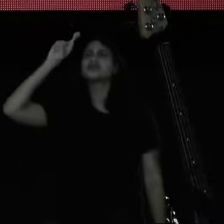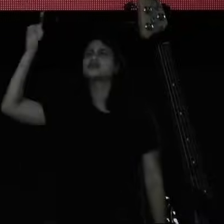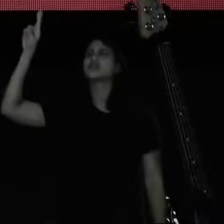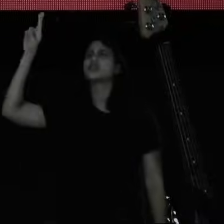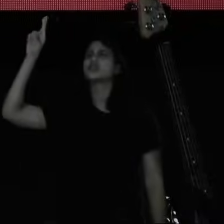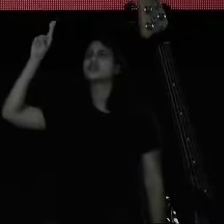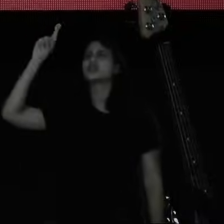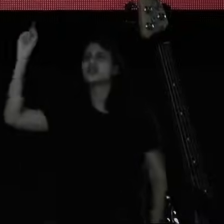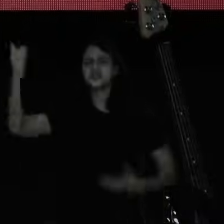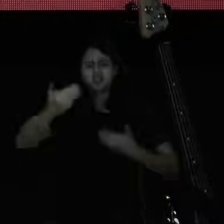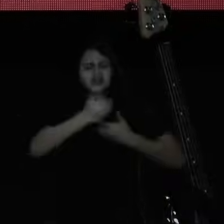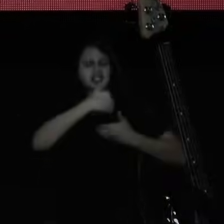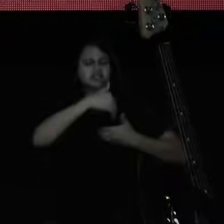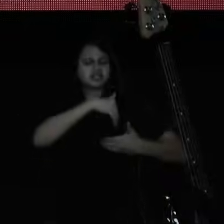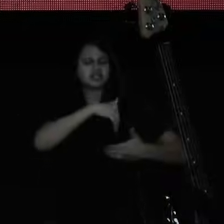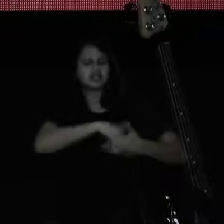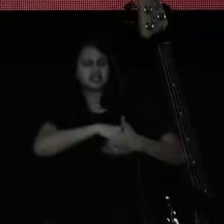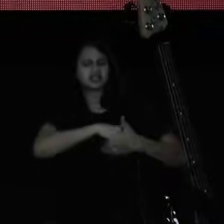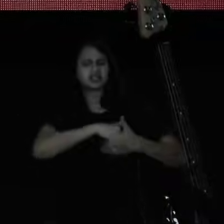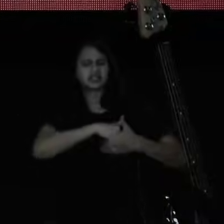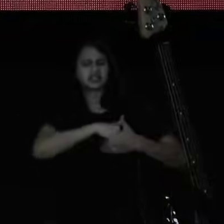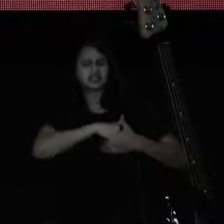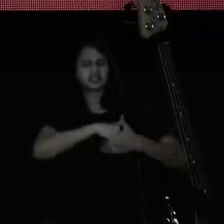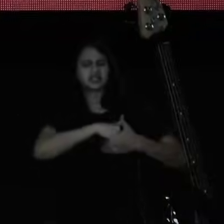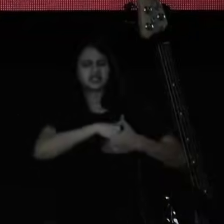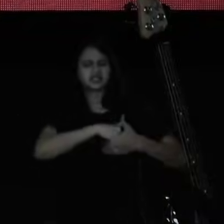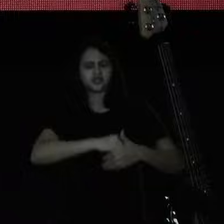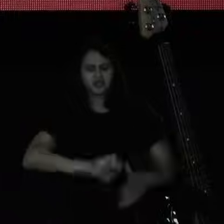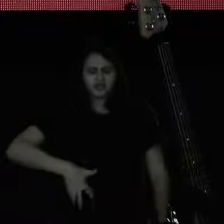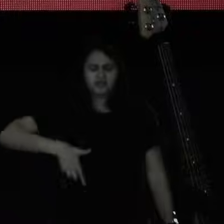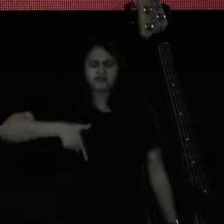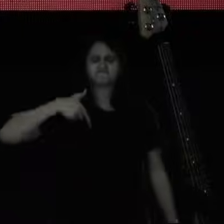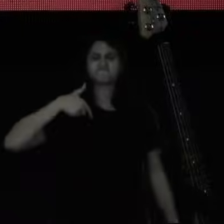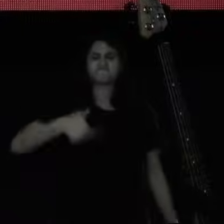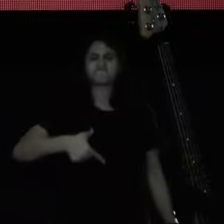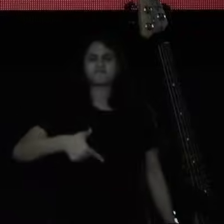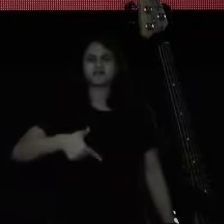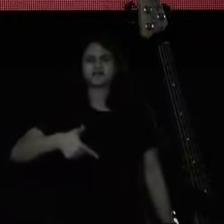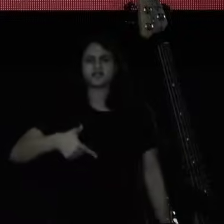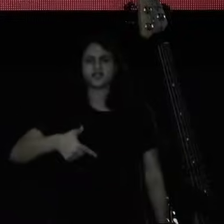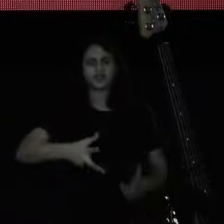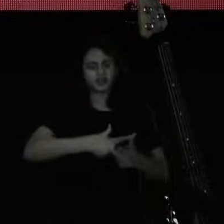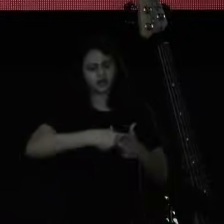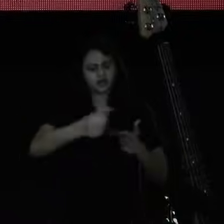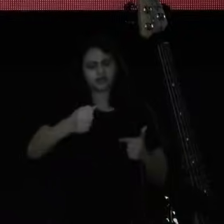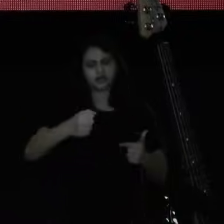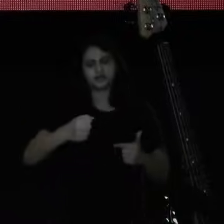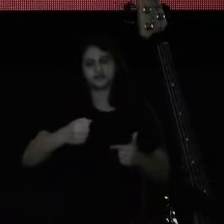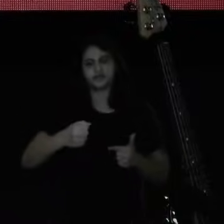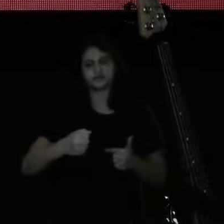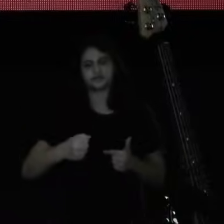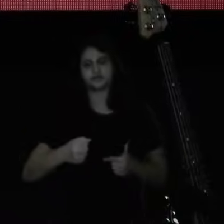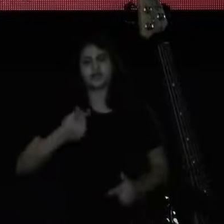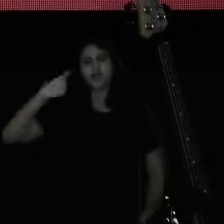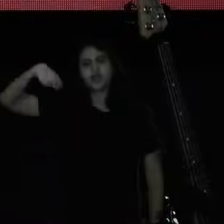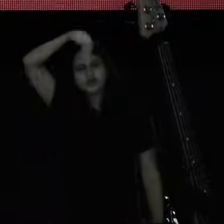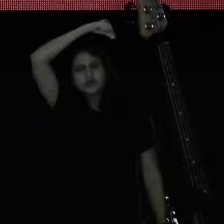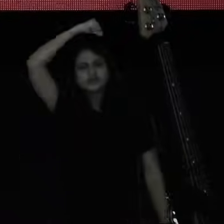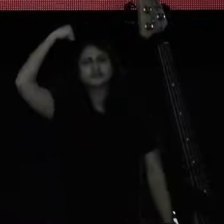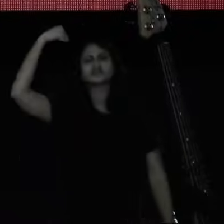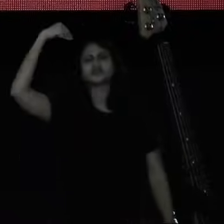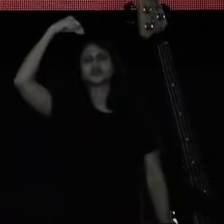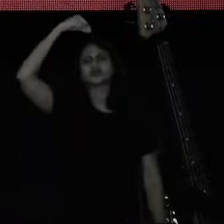Manassés, passou por Mispá de Gileade, e daí avançou contra os amonitas. Repita comigo assim: o Espírito do